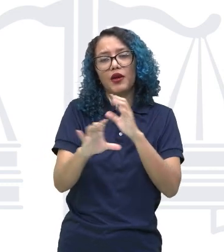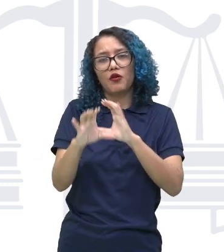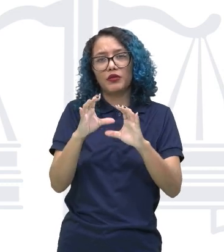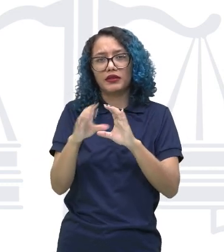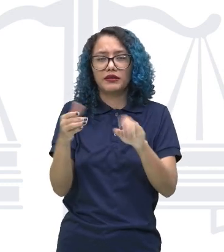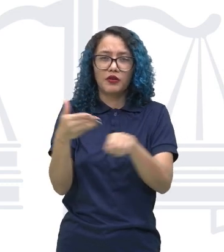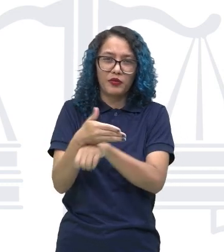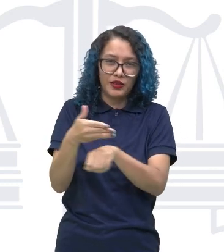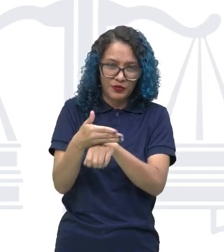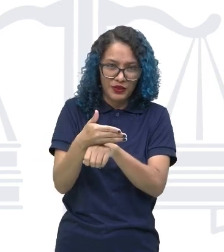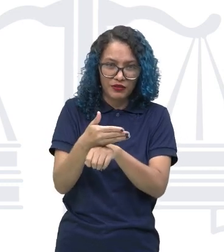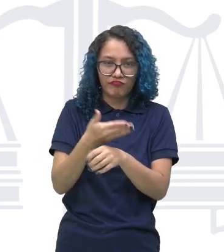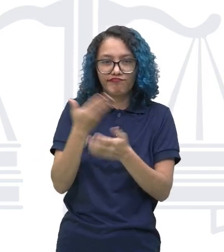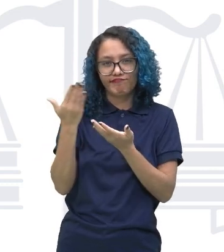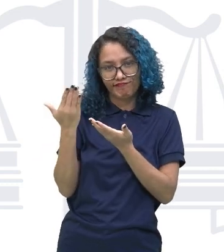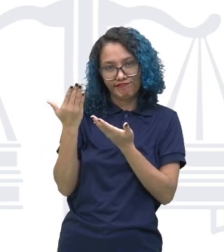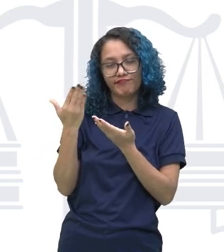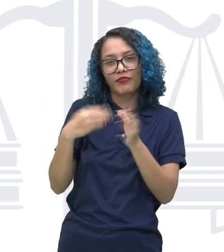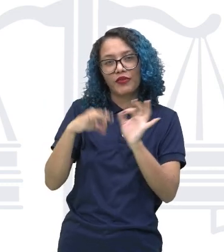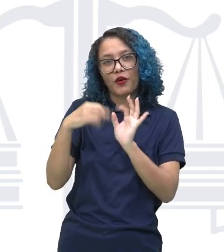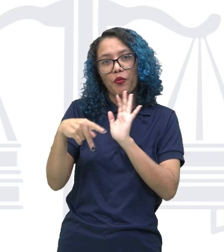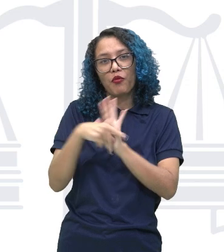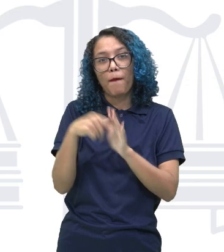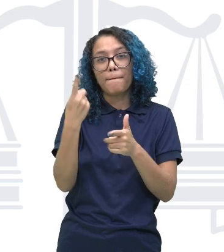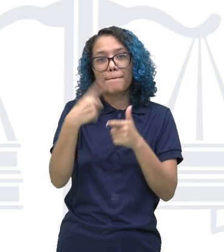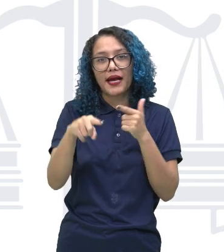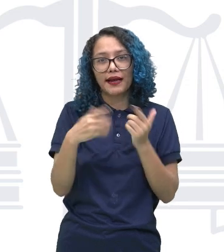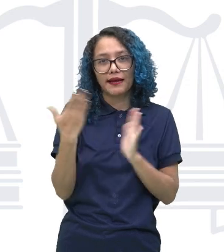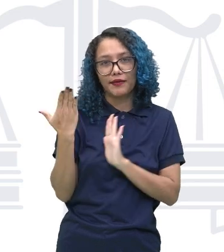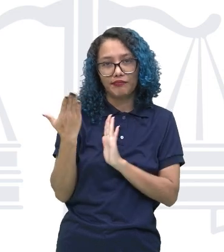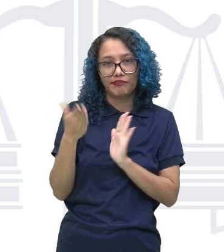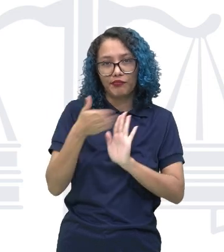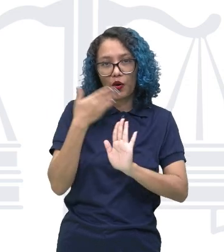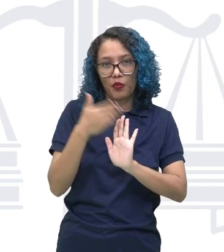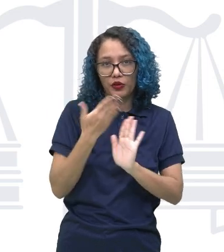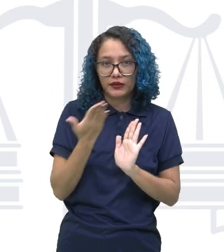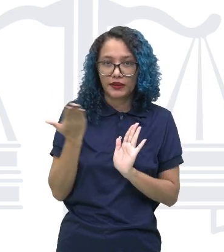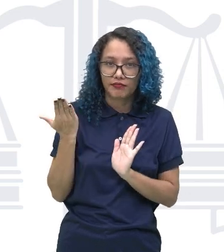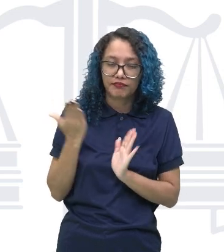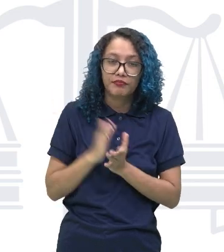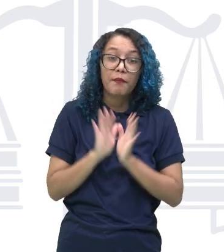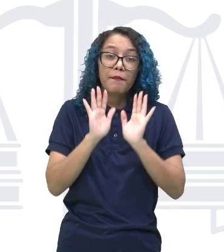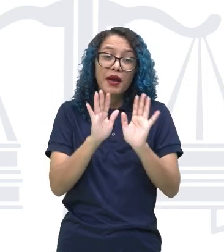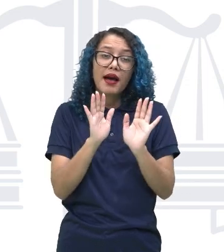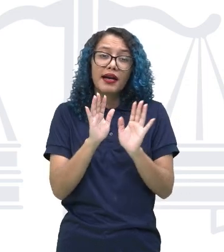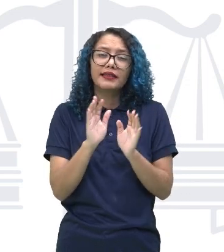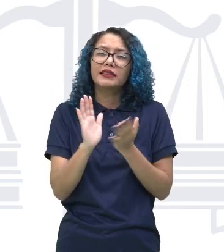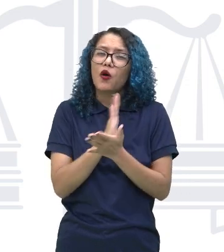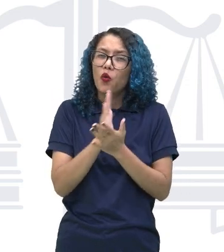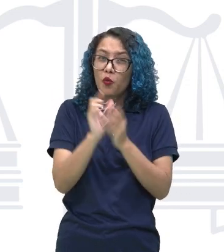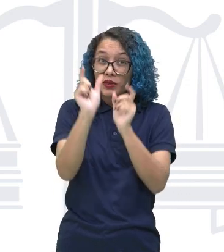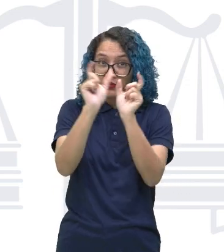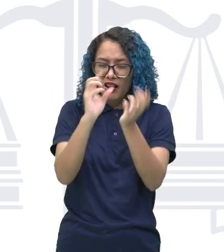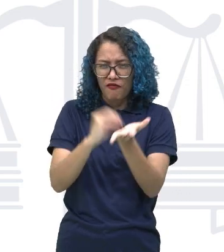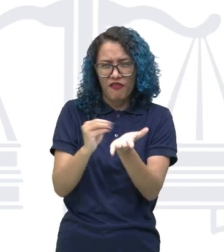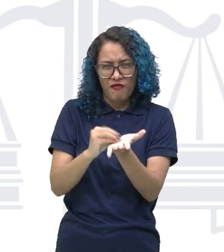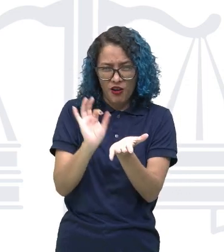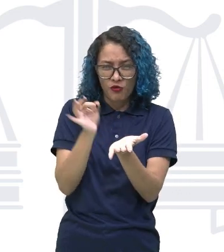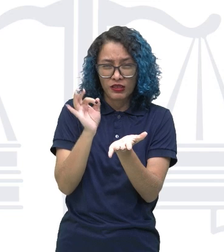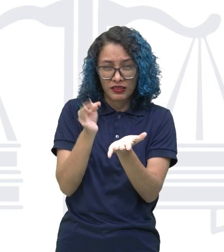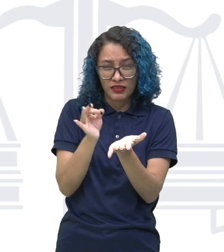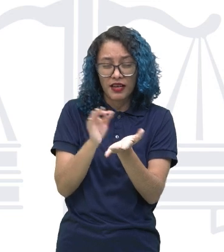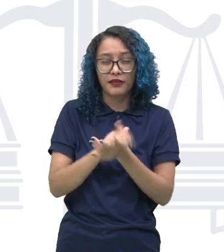a 6, essa foi a organização que o MEC propôs. Porém, vocês perceberam que está faltando algumas palavras.